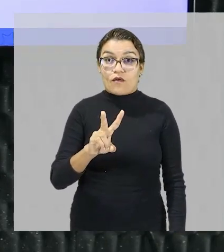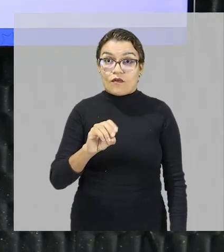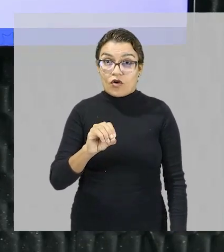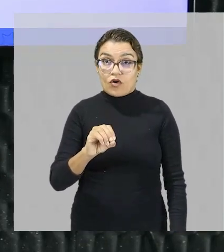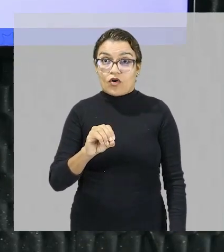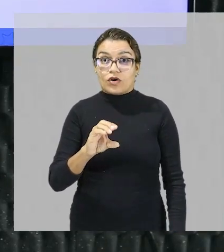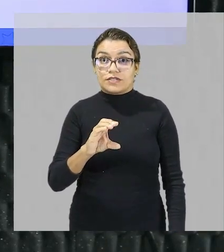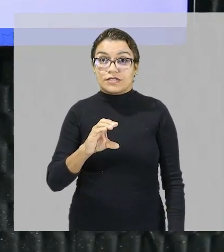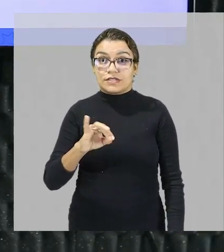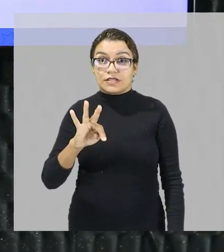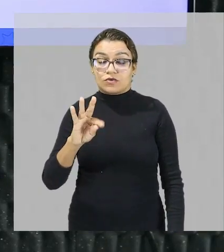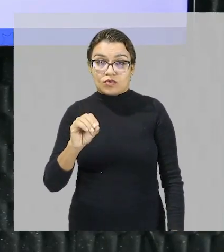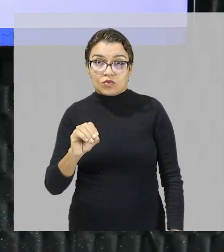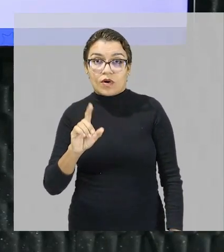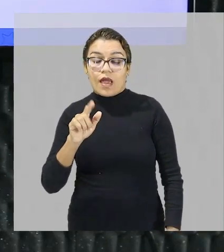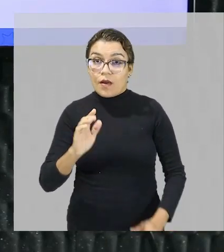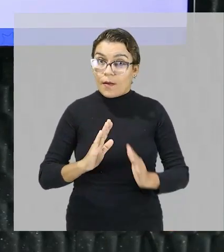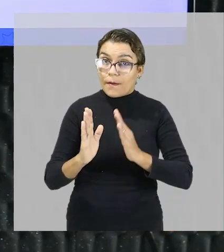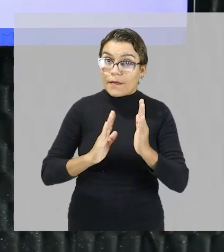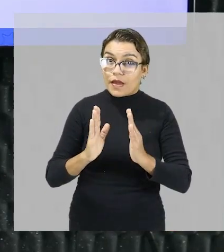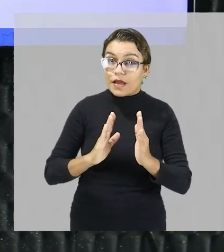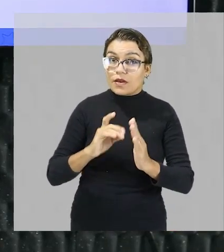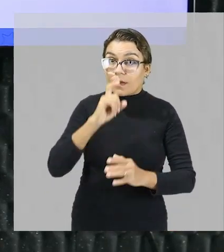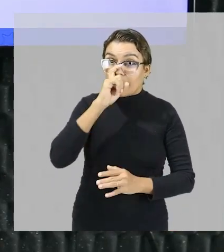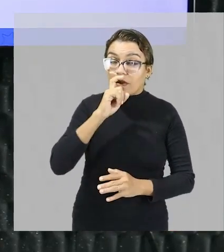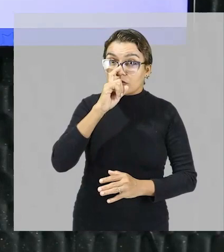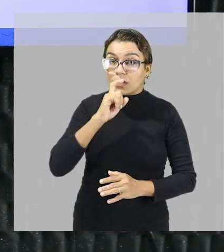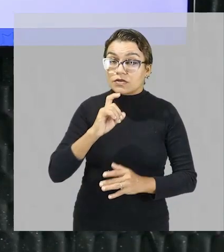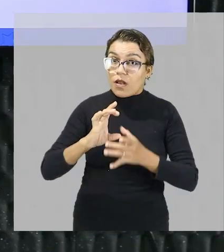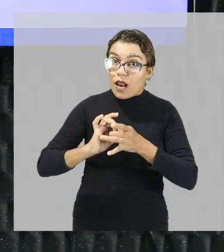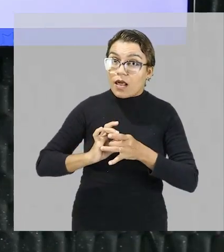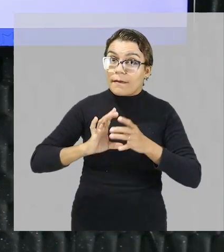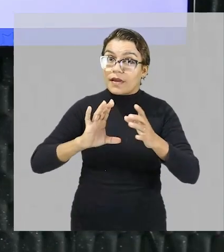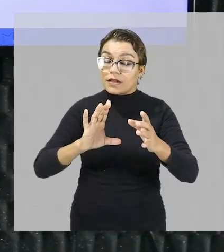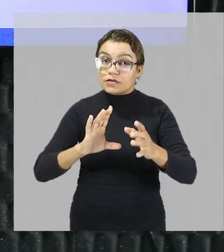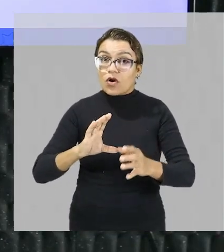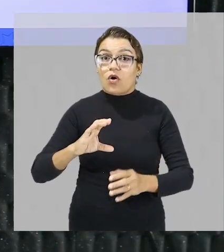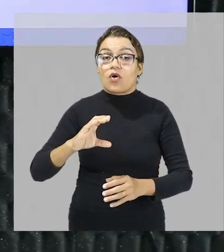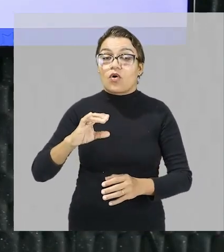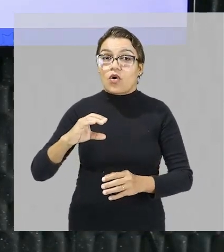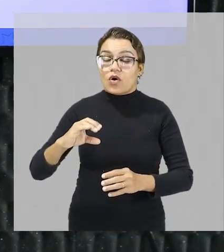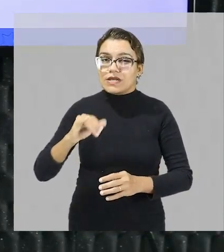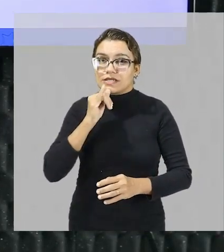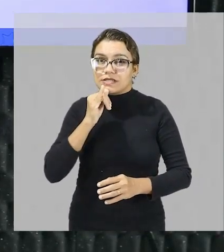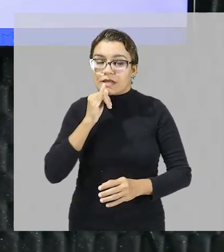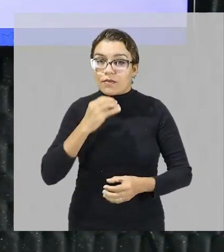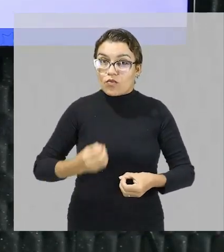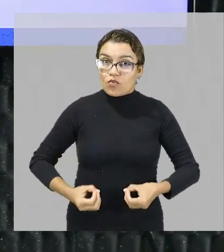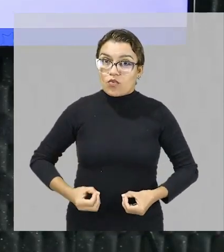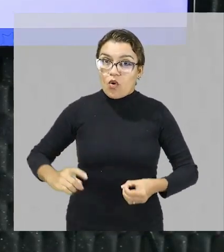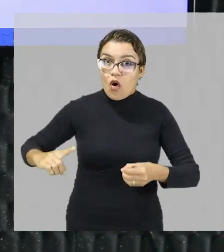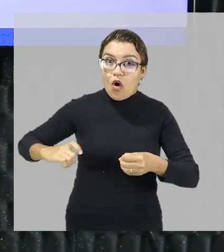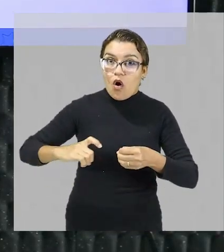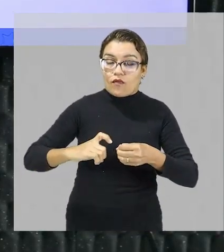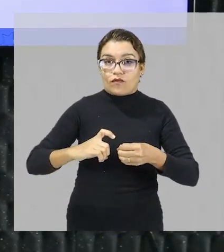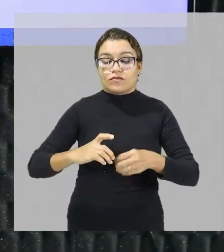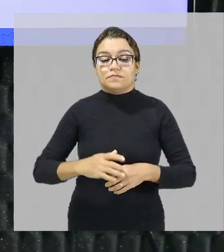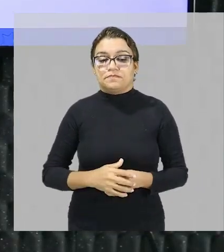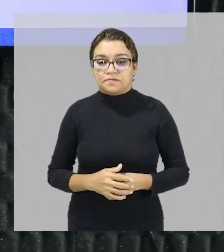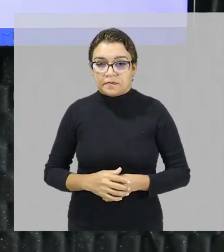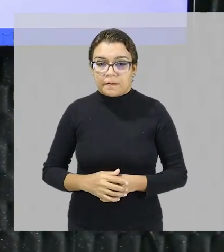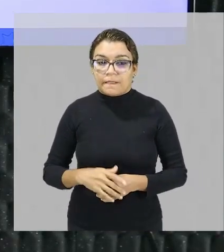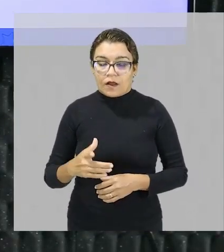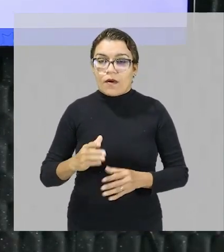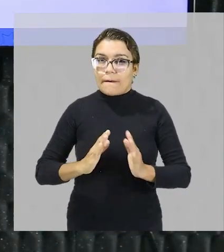ciclo menstrual em que provavelmente vai ter liberação deste óvulo, tá? E a gente chama de período fértil. E